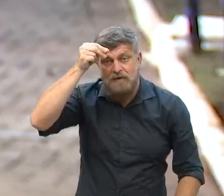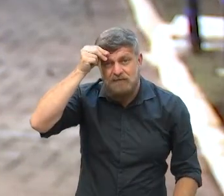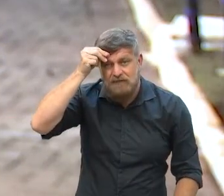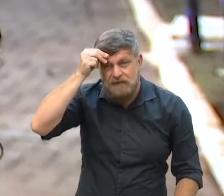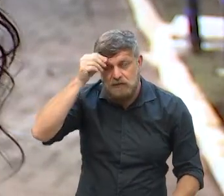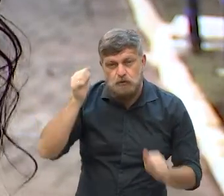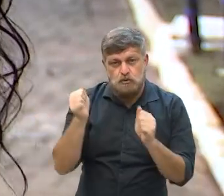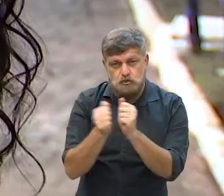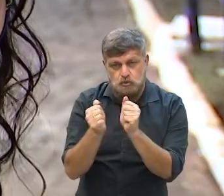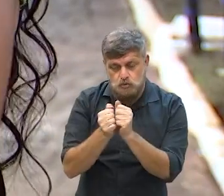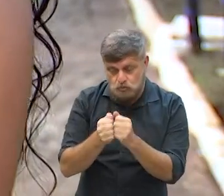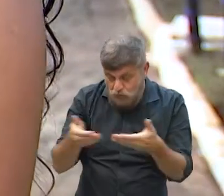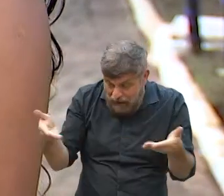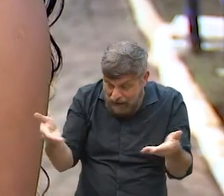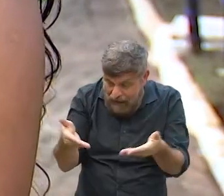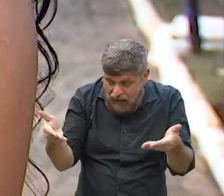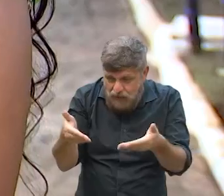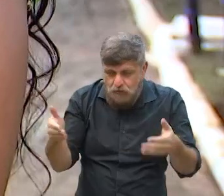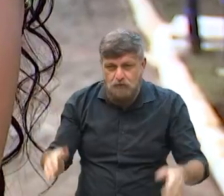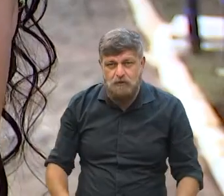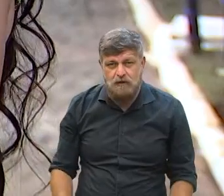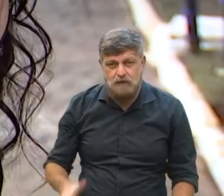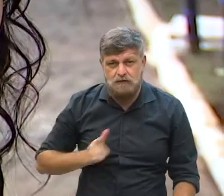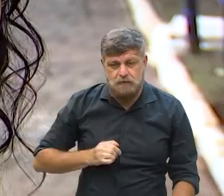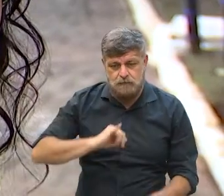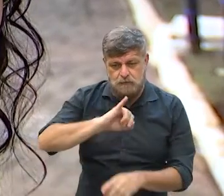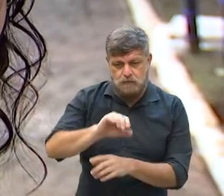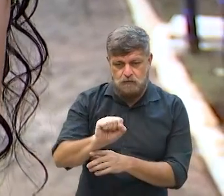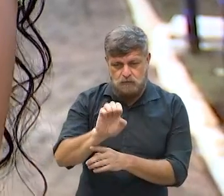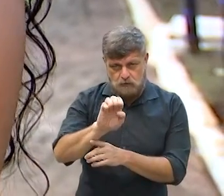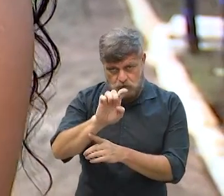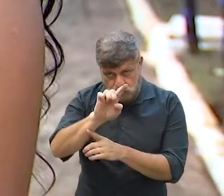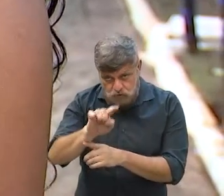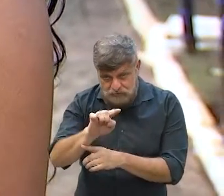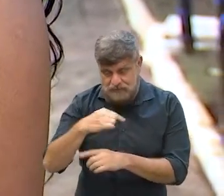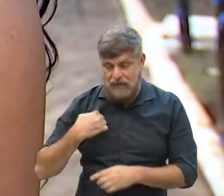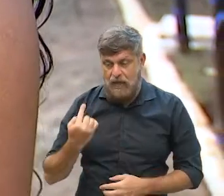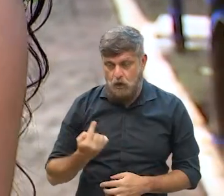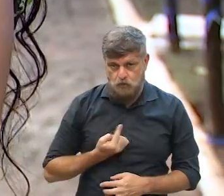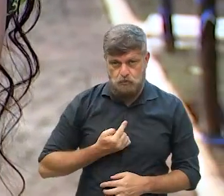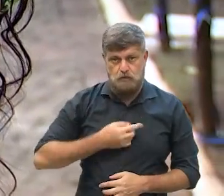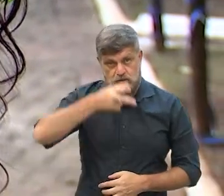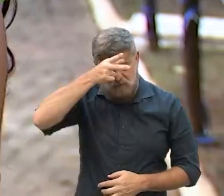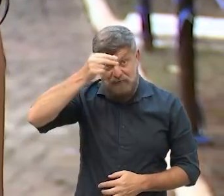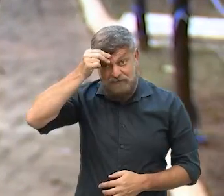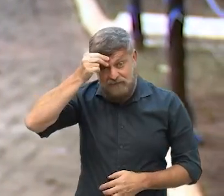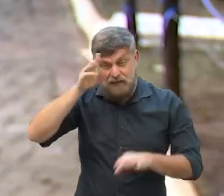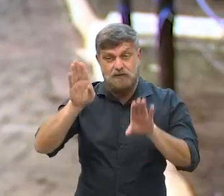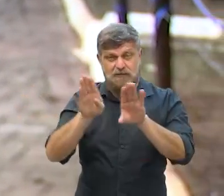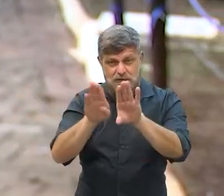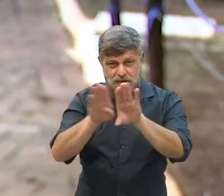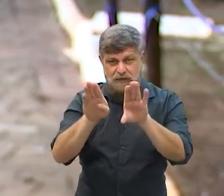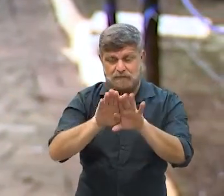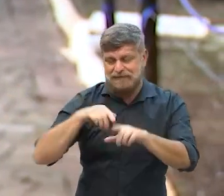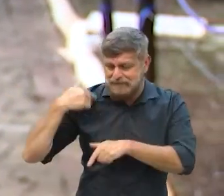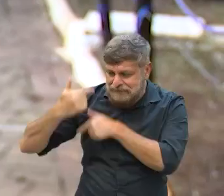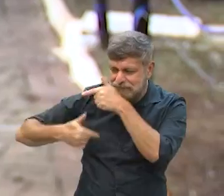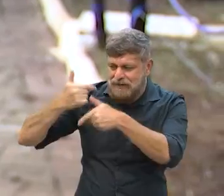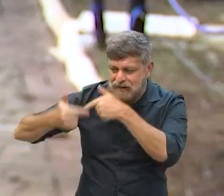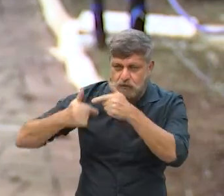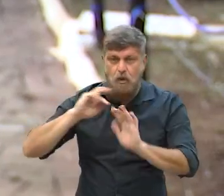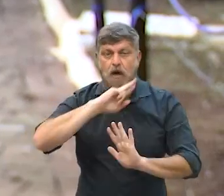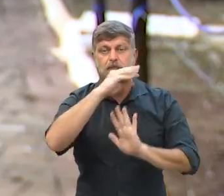prefeito, e junto com o prefeito atual, né, o José Nazareno Zezé Gomes, que é nosso prefeito, que também trabalhou no